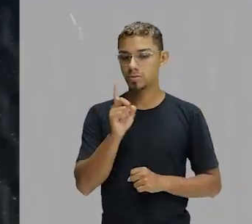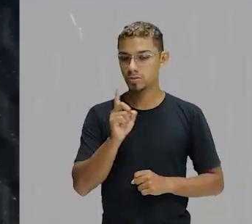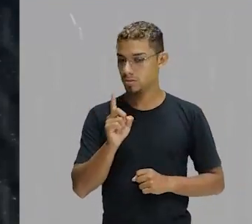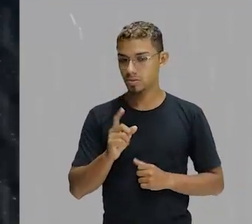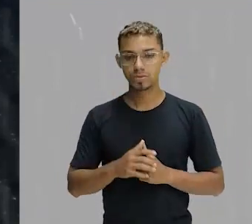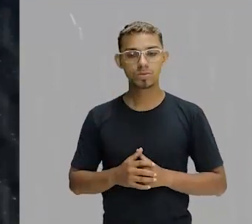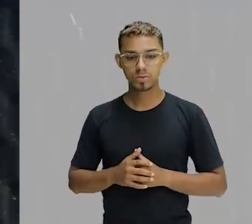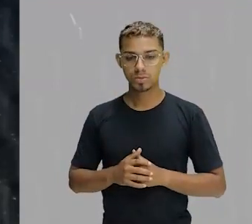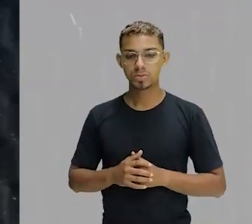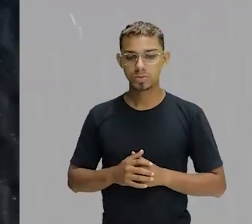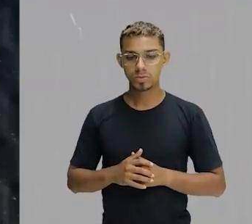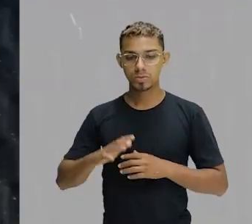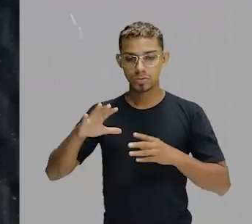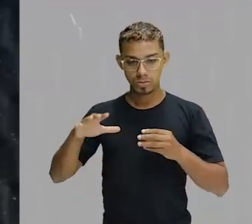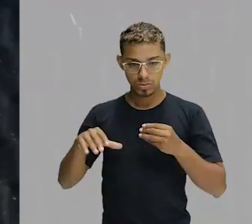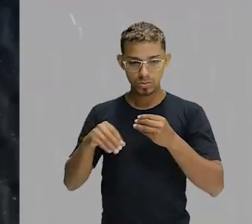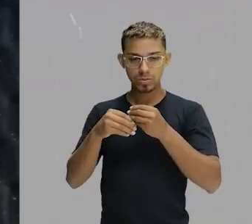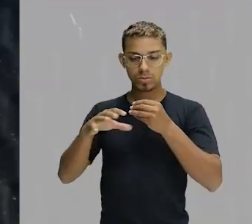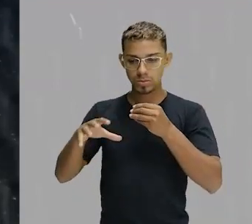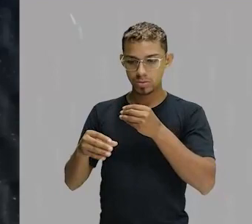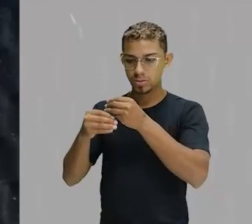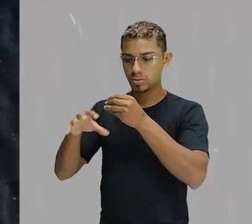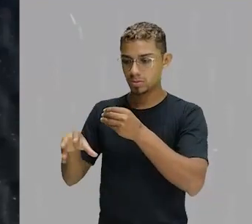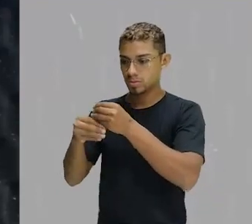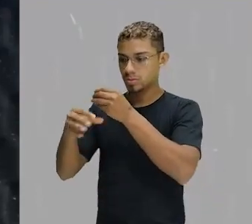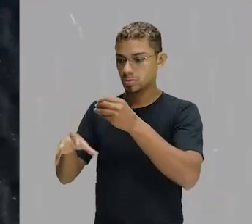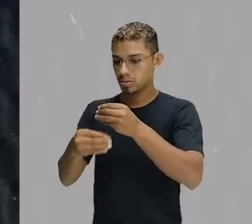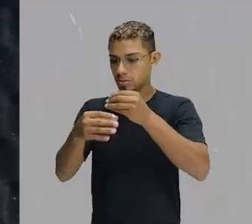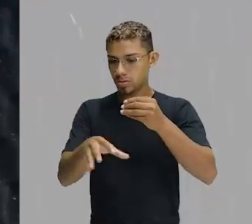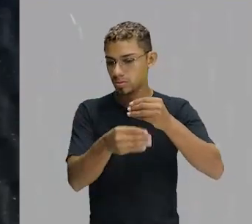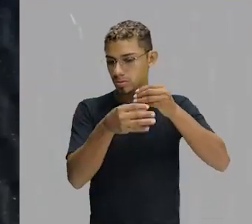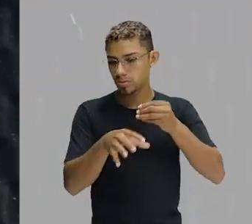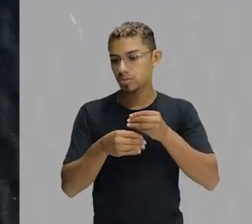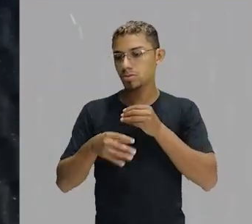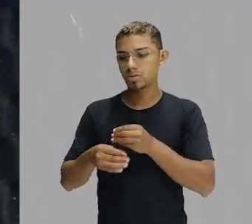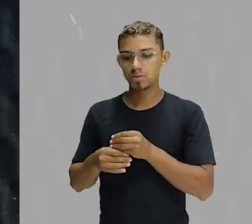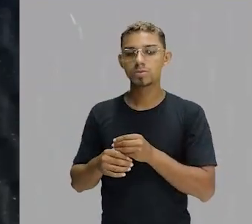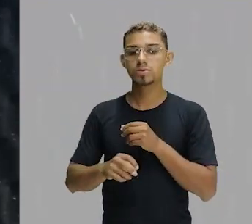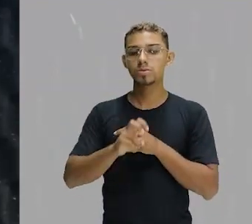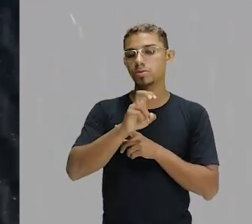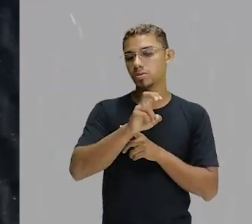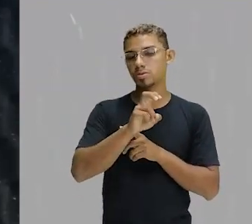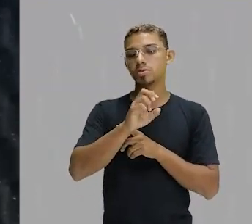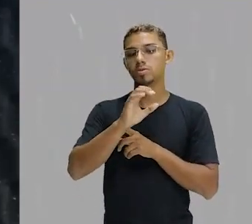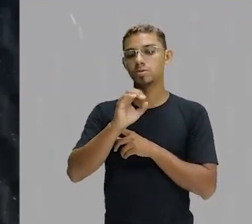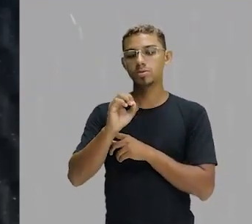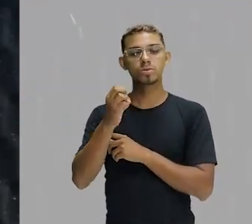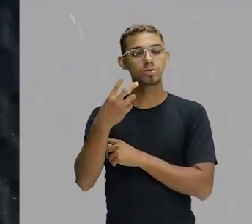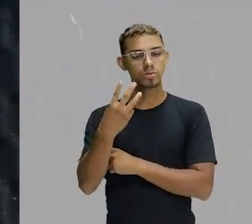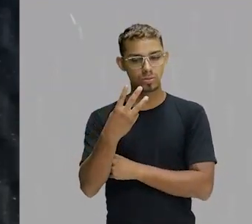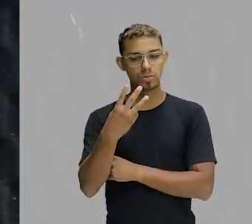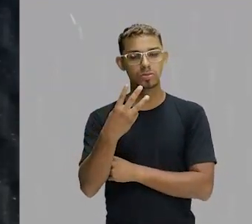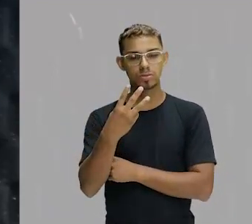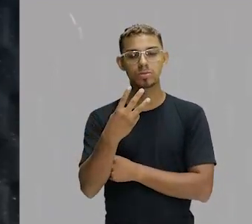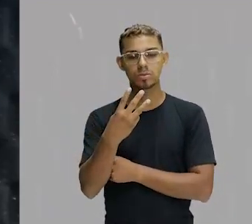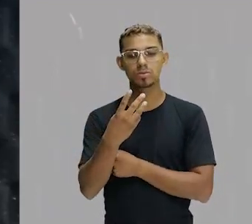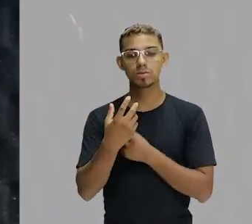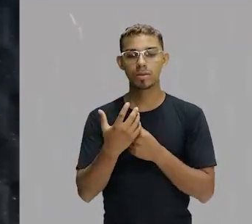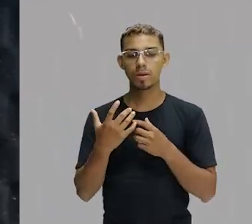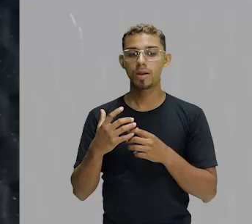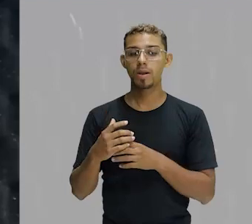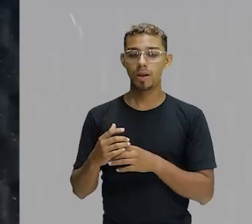era acumulado? Eu não tenho mais R$ 500, agora eu tenho R$ 503. Então, eu vou calcular